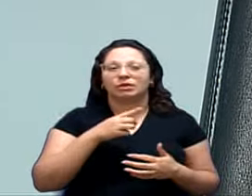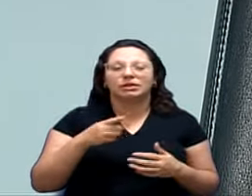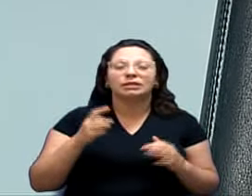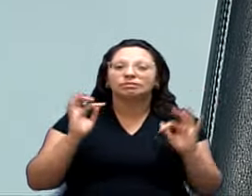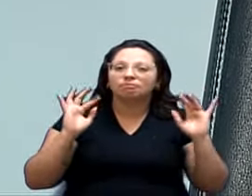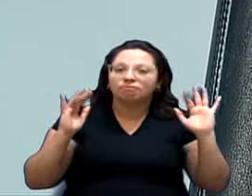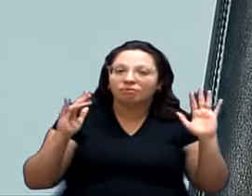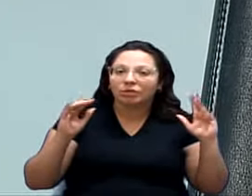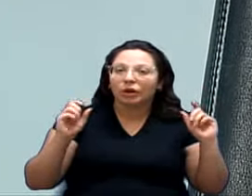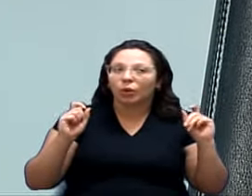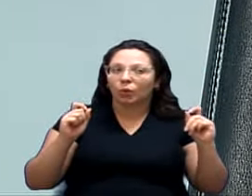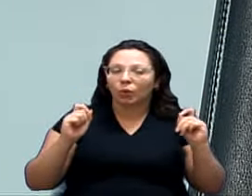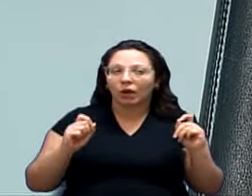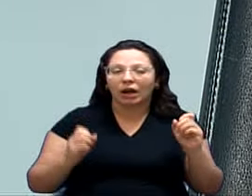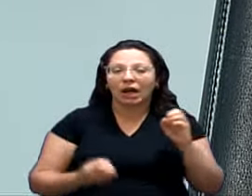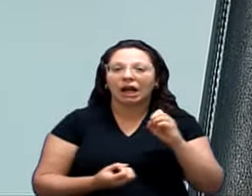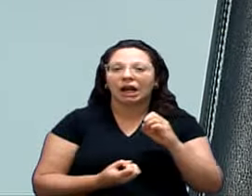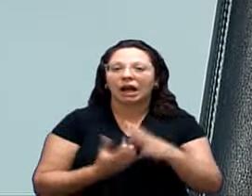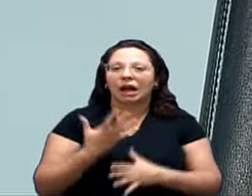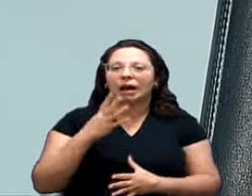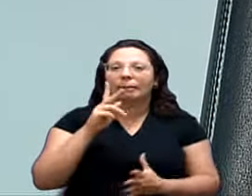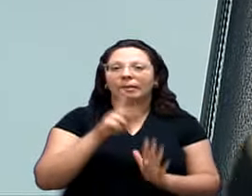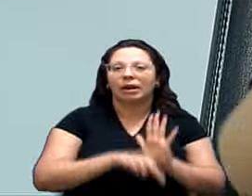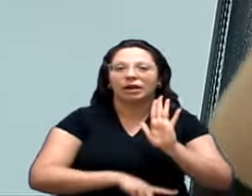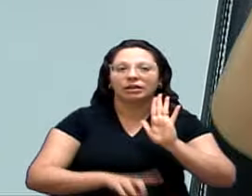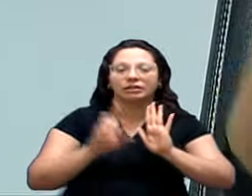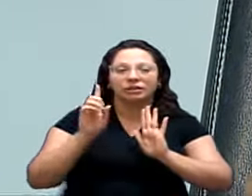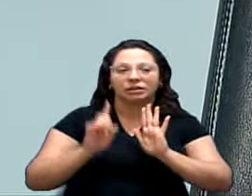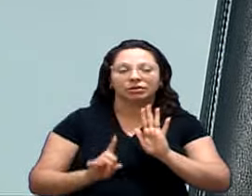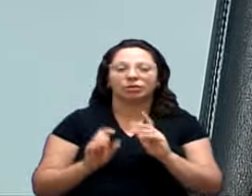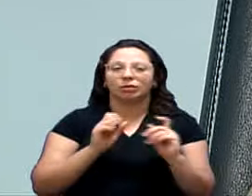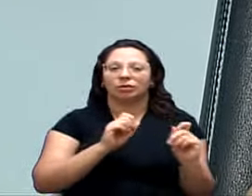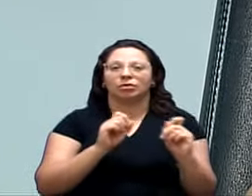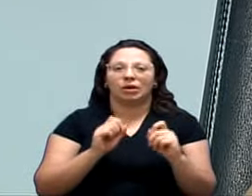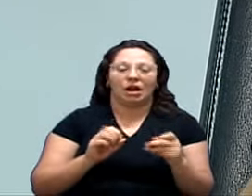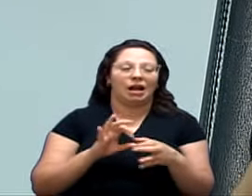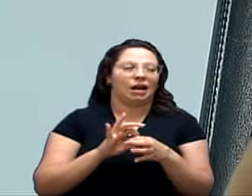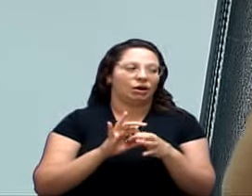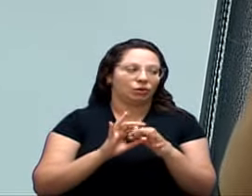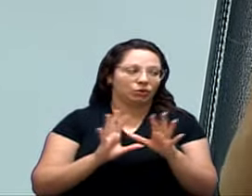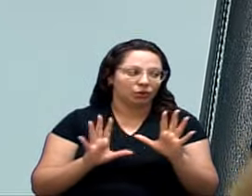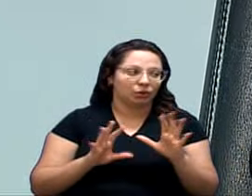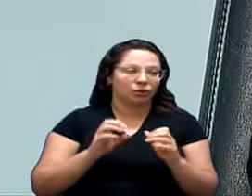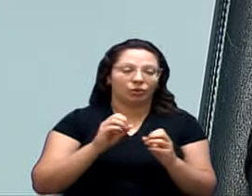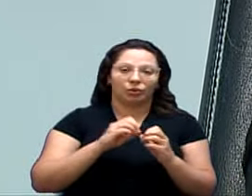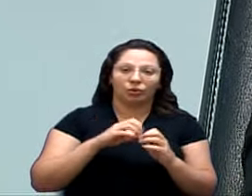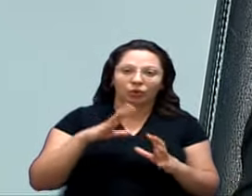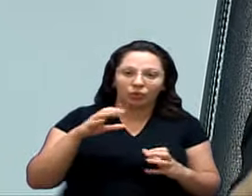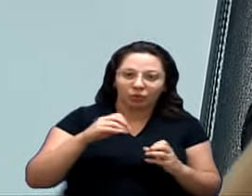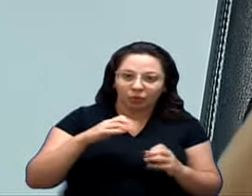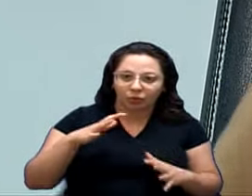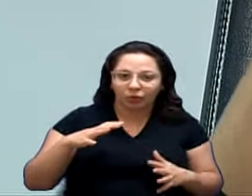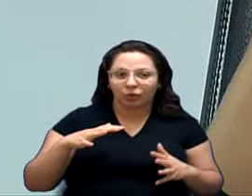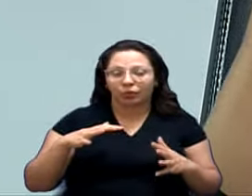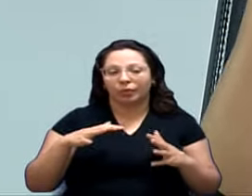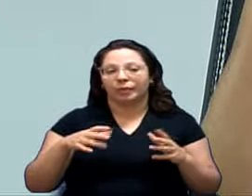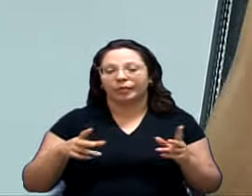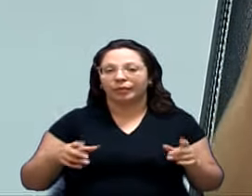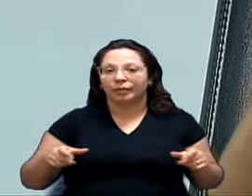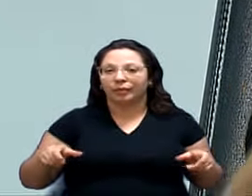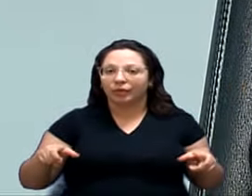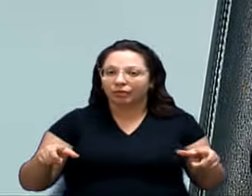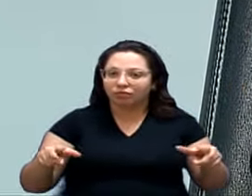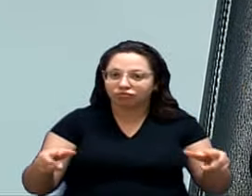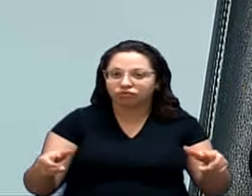para se criar um plano diretor que autoriza eh a criação de vias que autoriza a